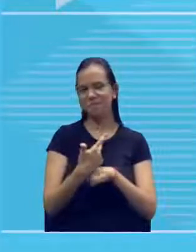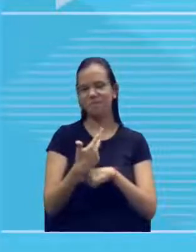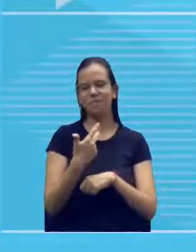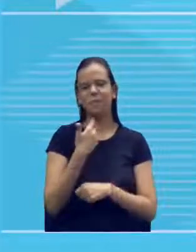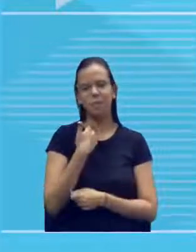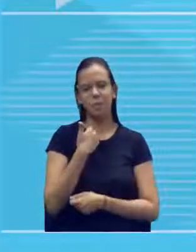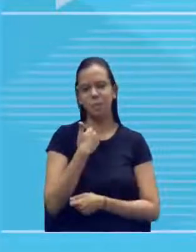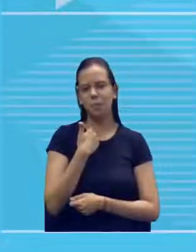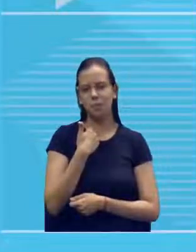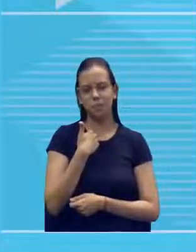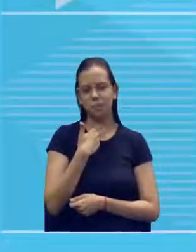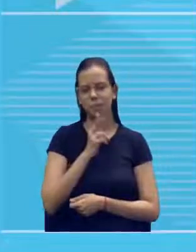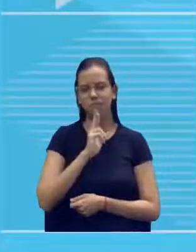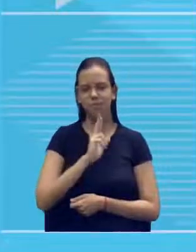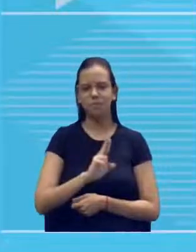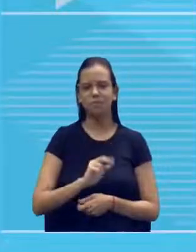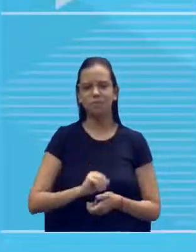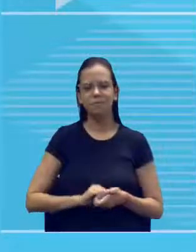Não pode passar pesca.